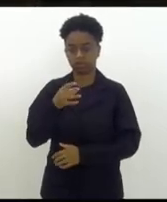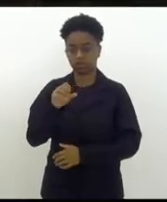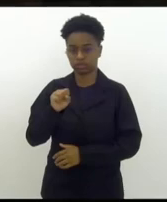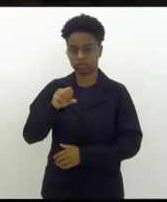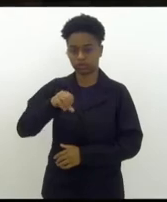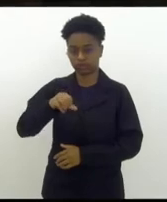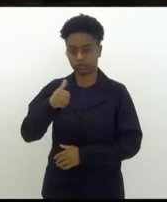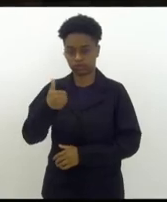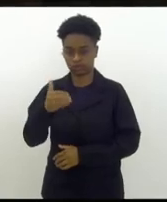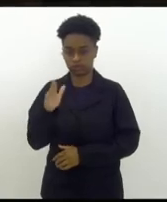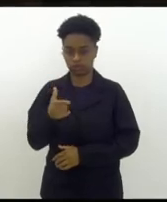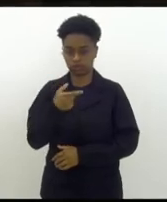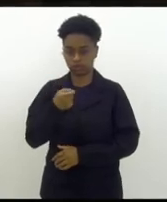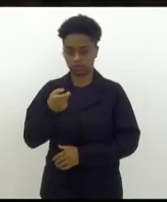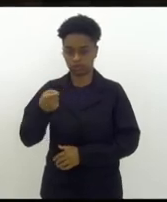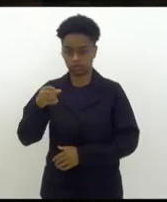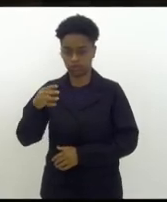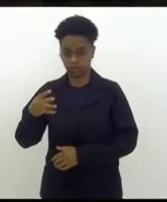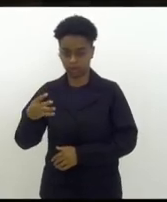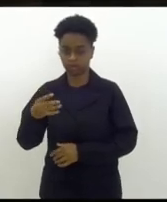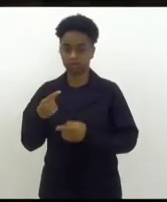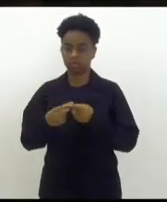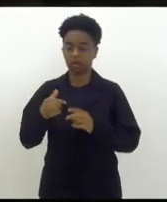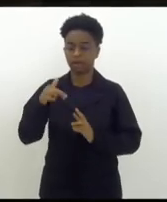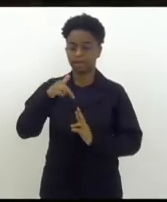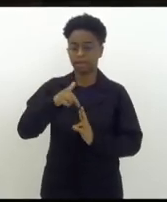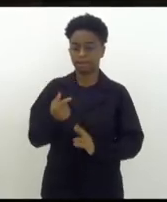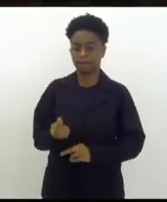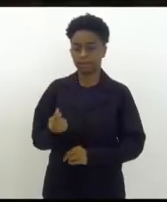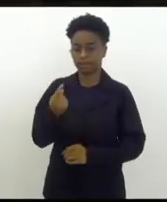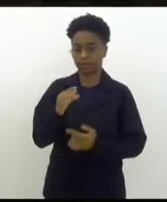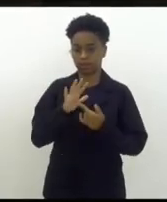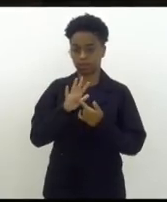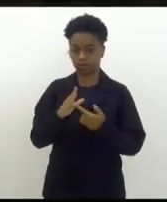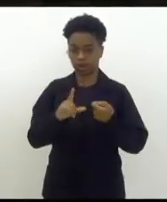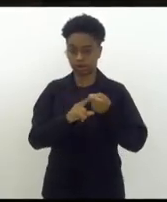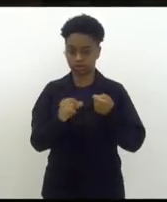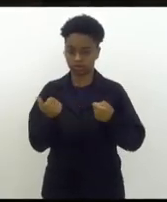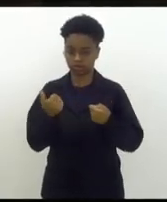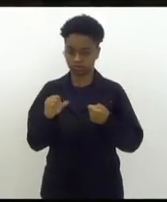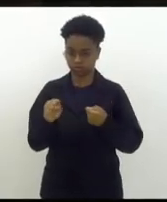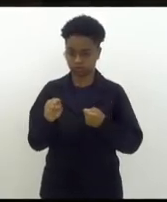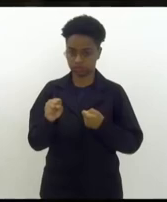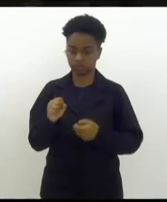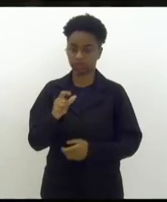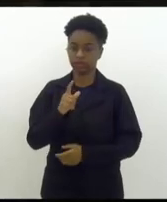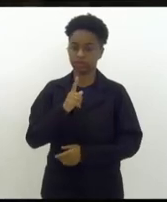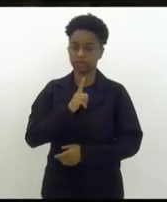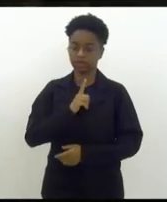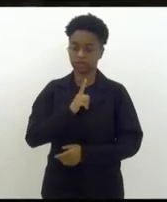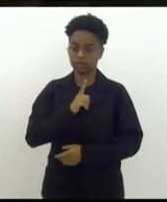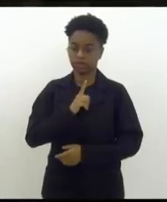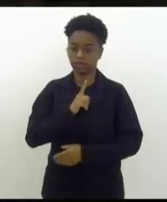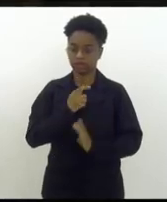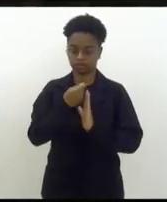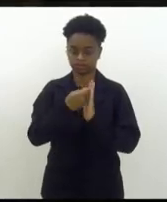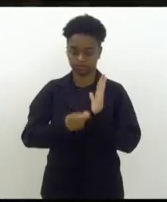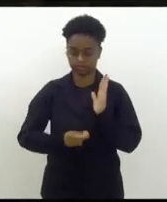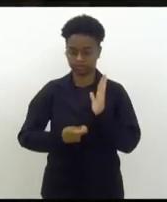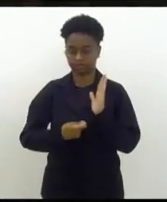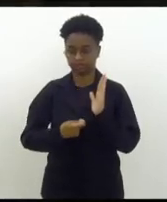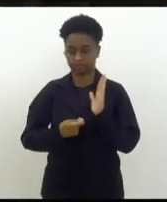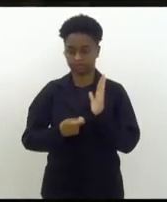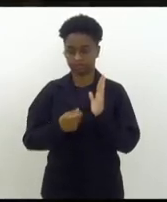neste parágrafo primeiro do Artigo 18 ele tem a seguinte redação